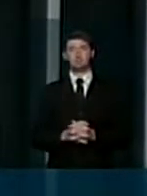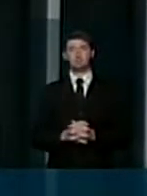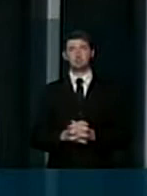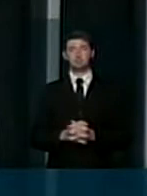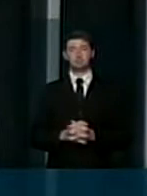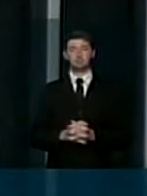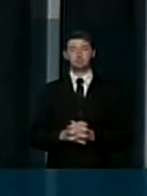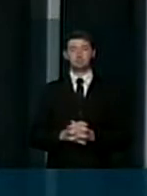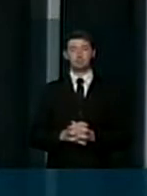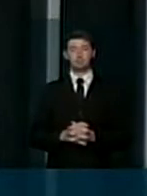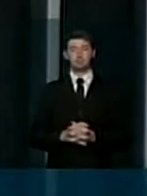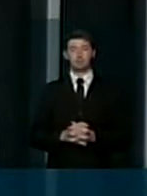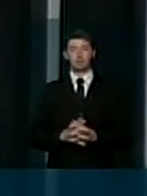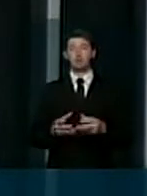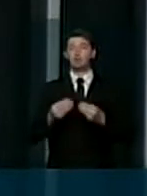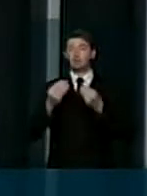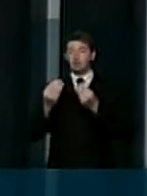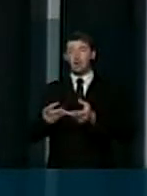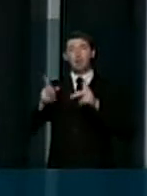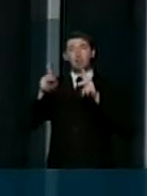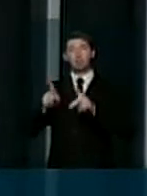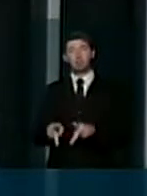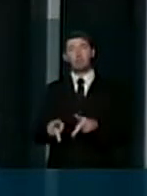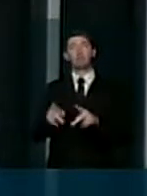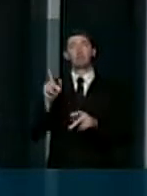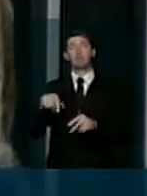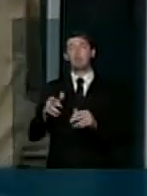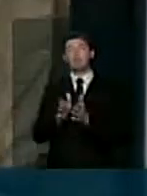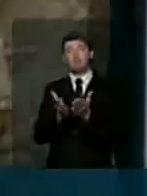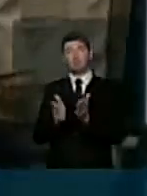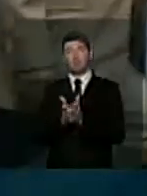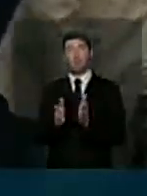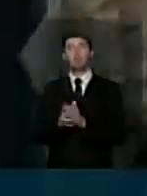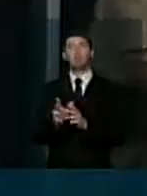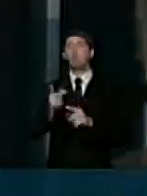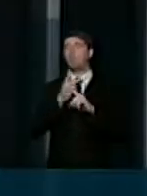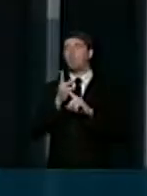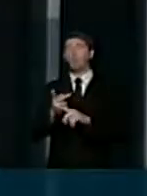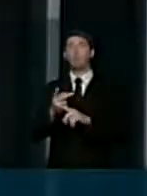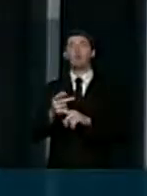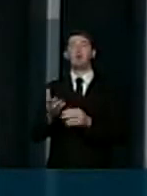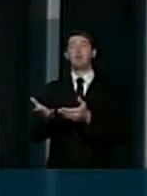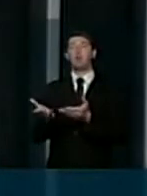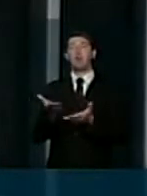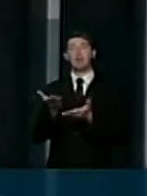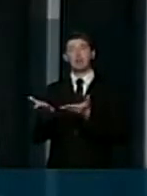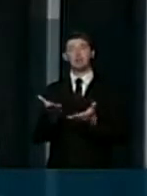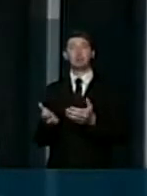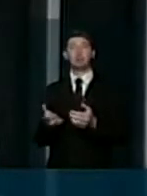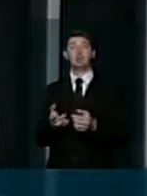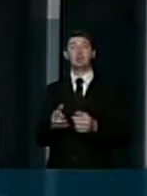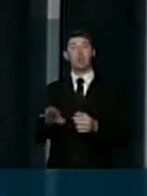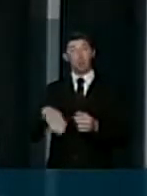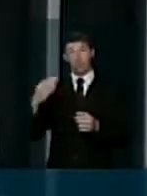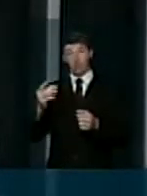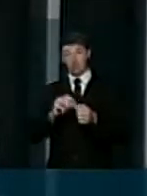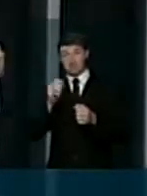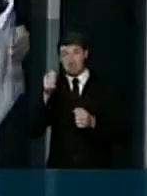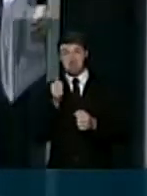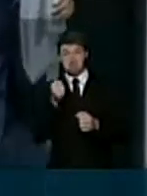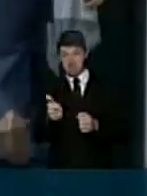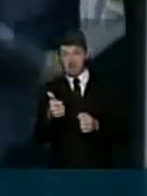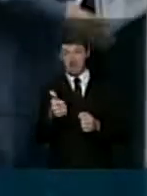que dá a condição à população de baixa renda a buscar o seu atendimento e, quando bem executado pelo